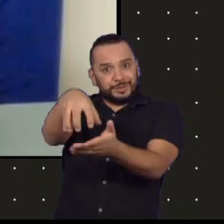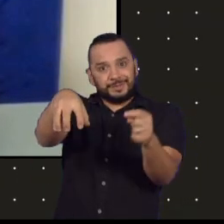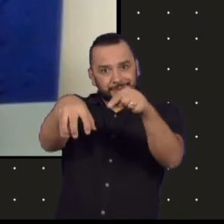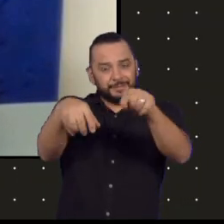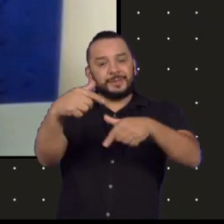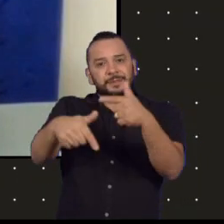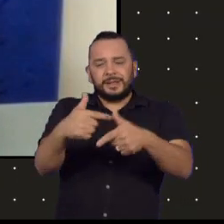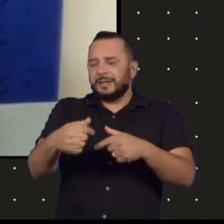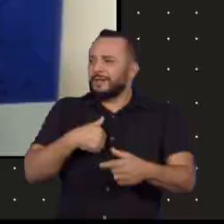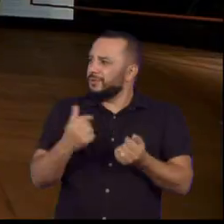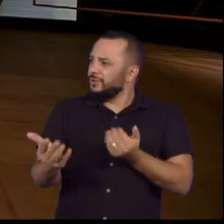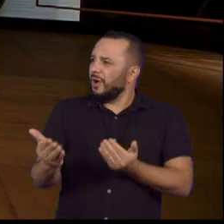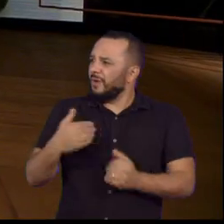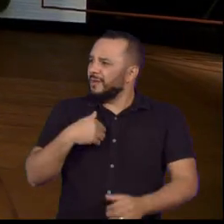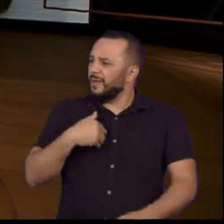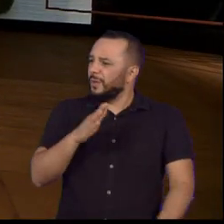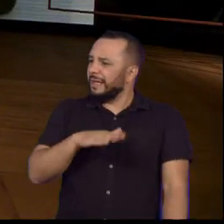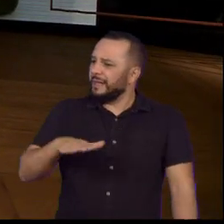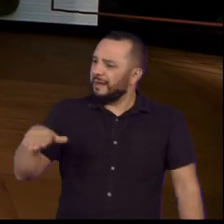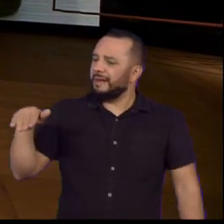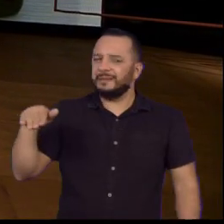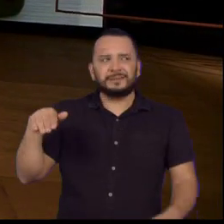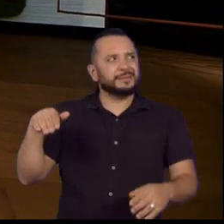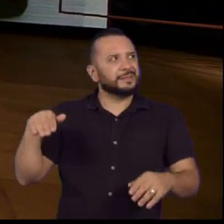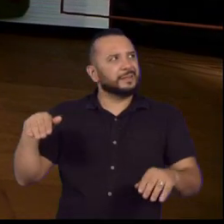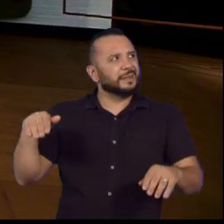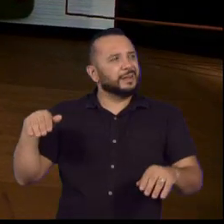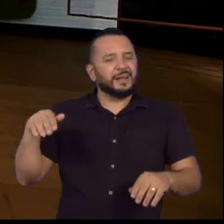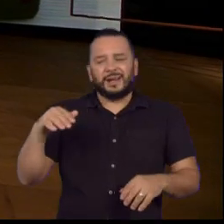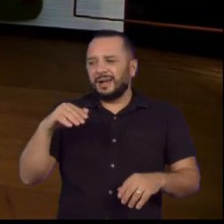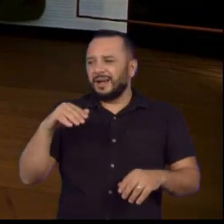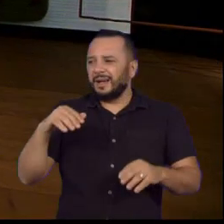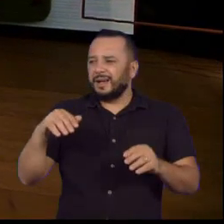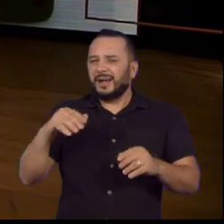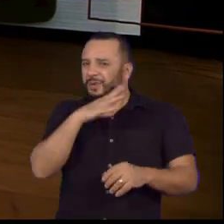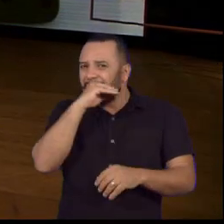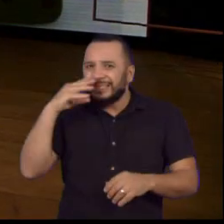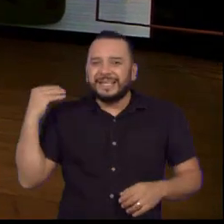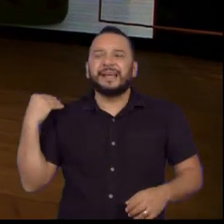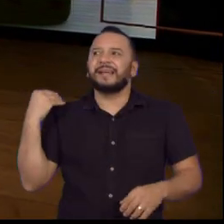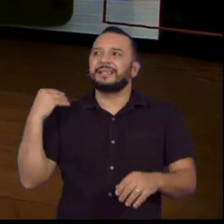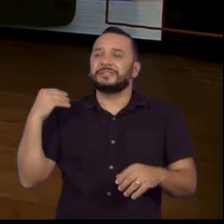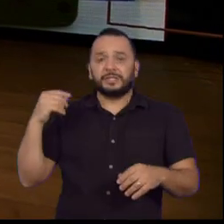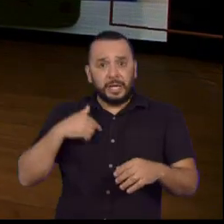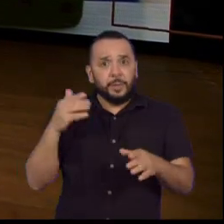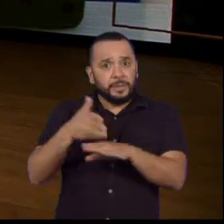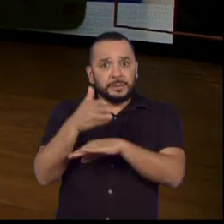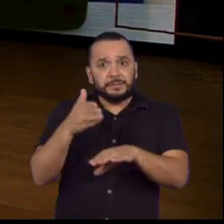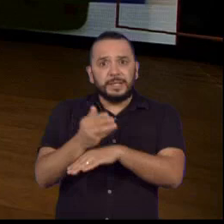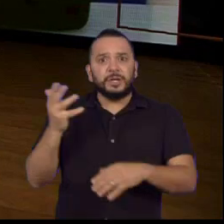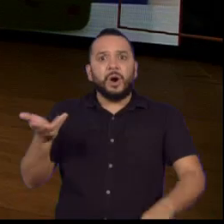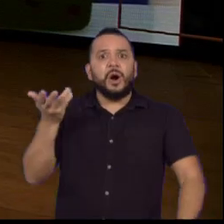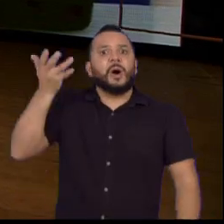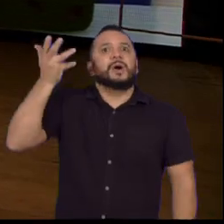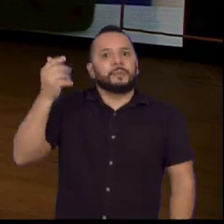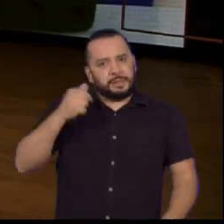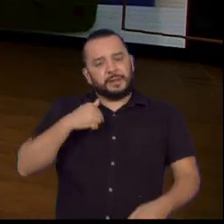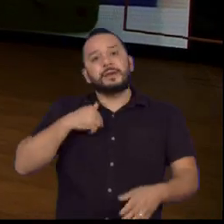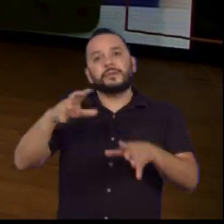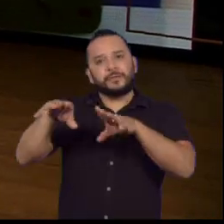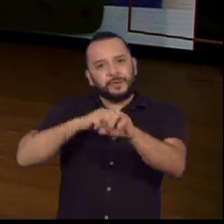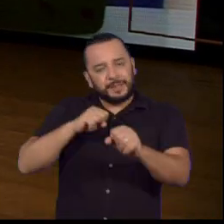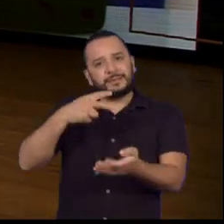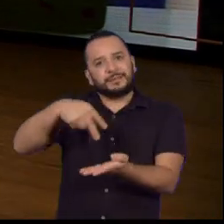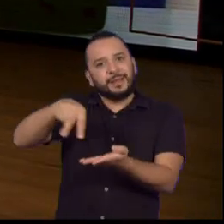De criança para adolescência. Eu fiz óperas, participei de óperas, e, enfim, alguma formação em dança,